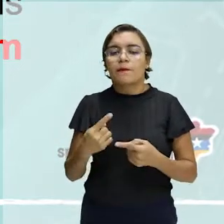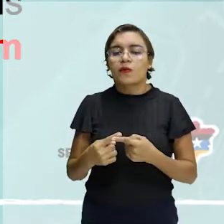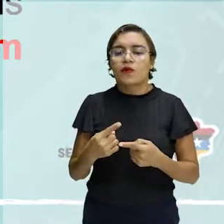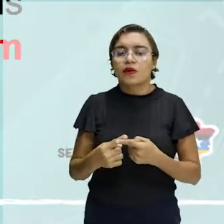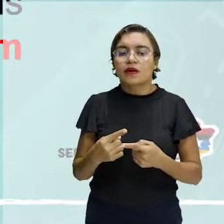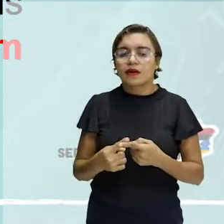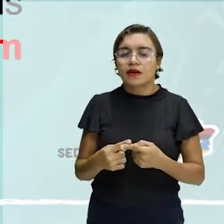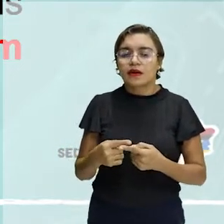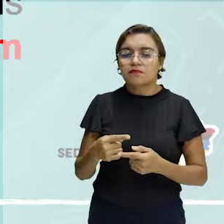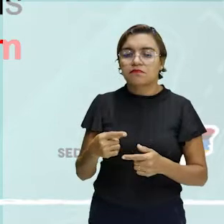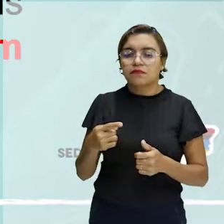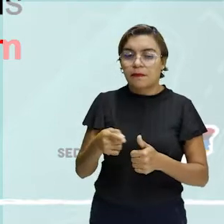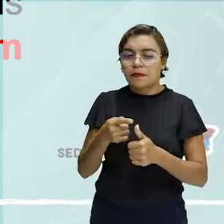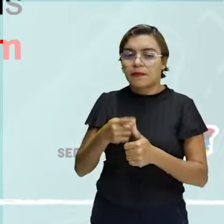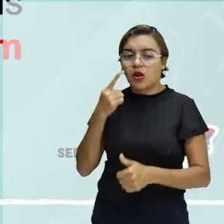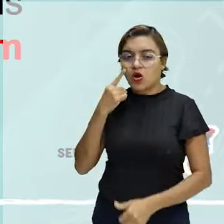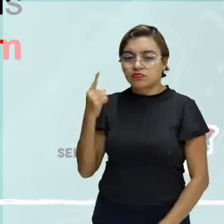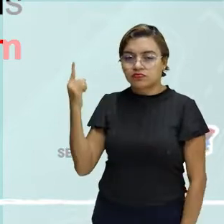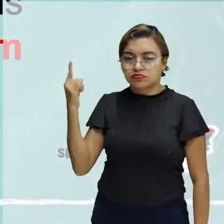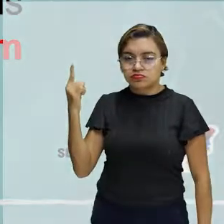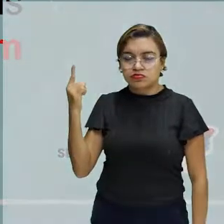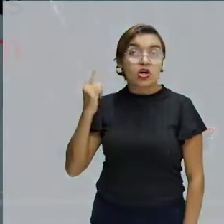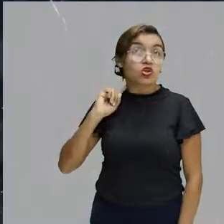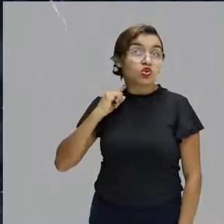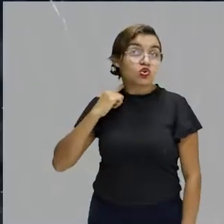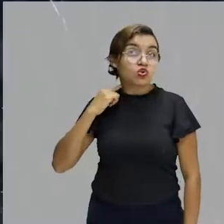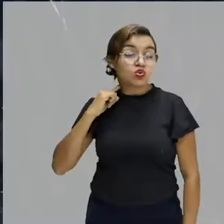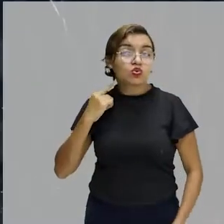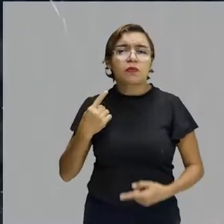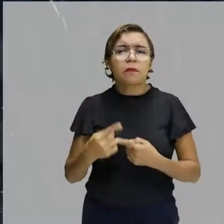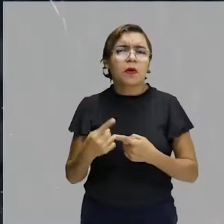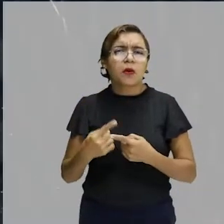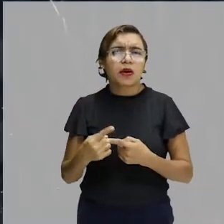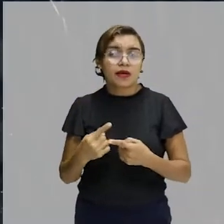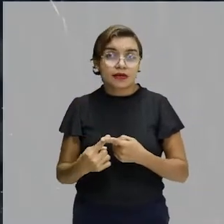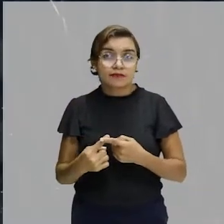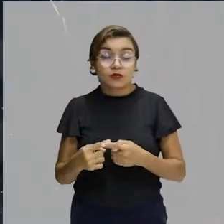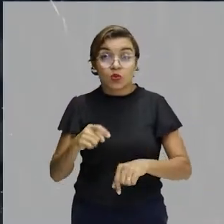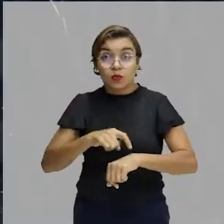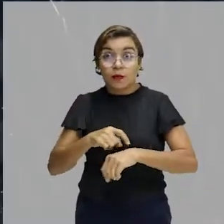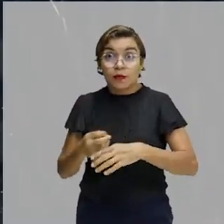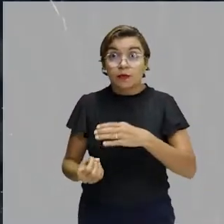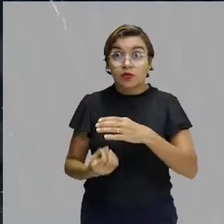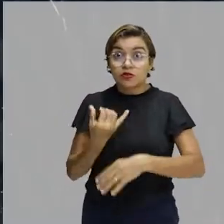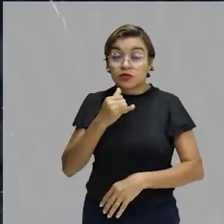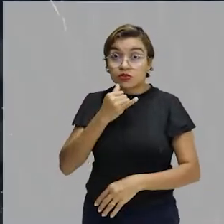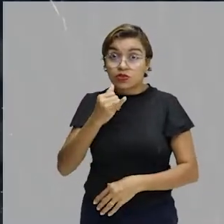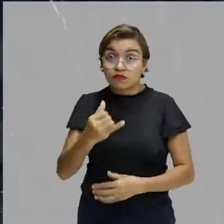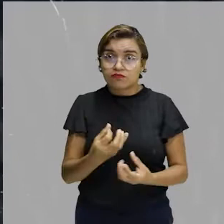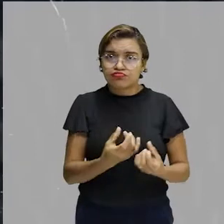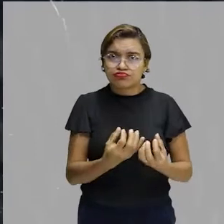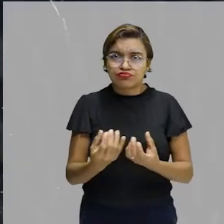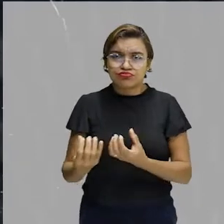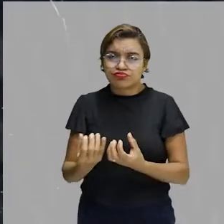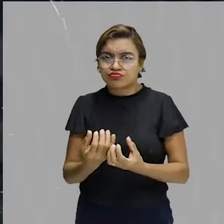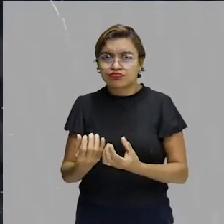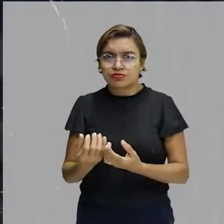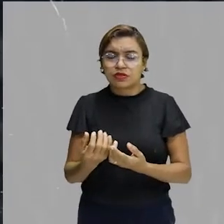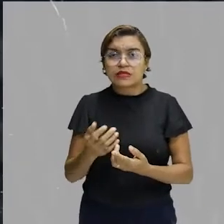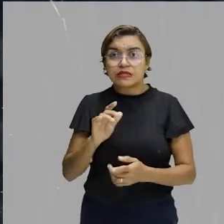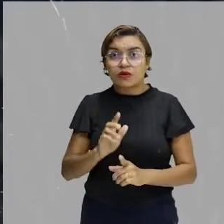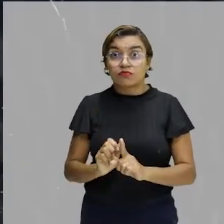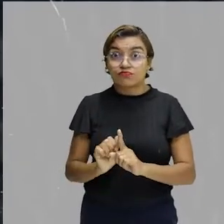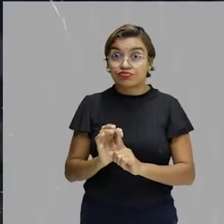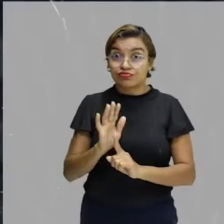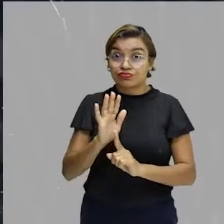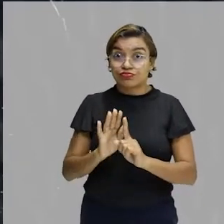renováveis tradicionais são chamadas de fontes sujas? Porque na sua produção de energia, elas vão ser queimadas e vão liberar o dióxido